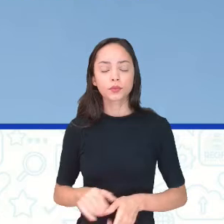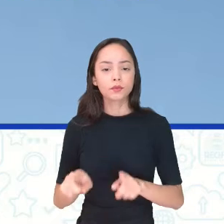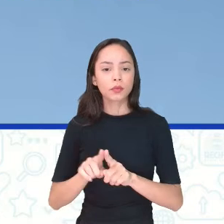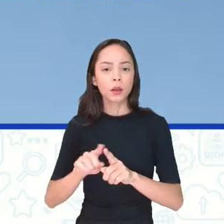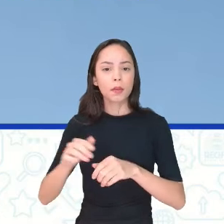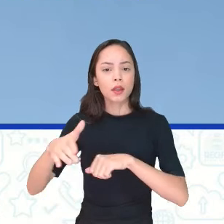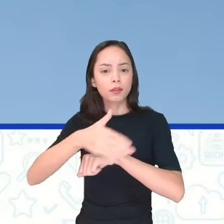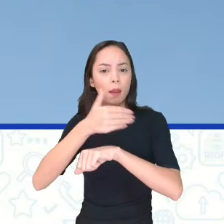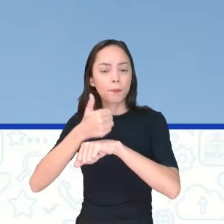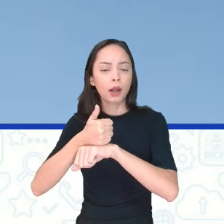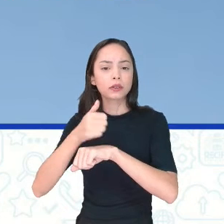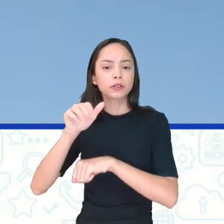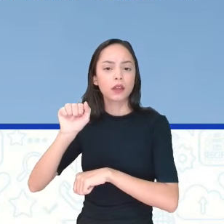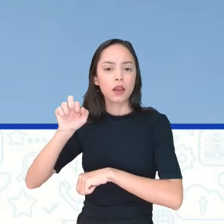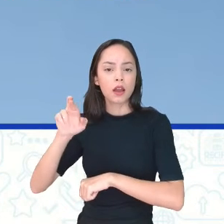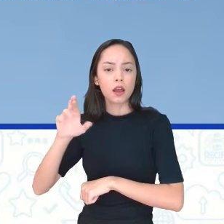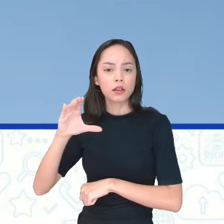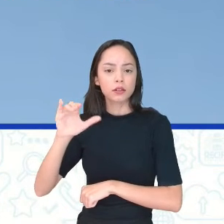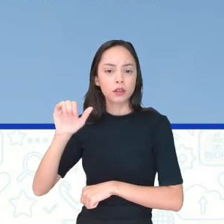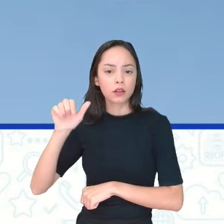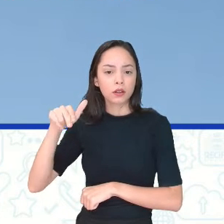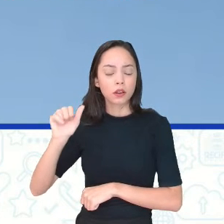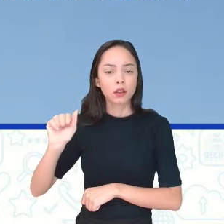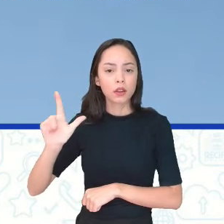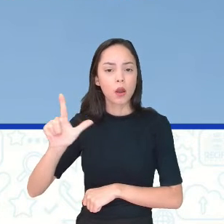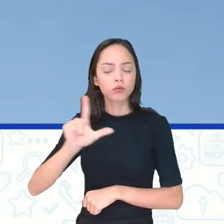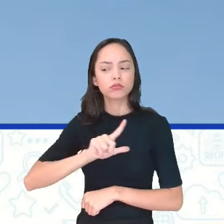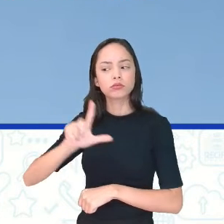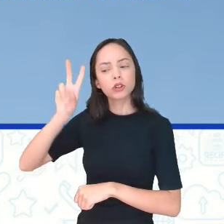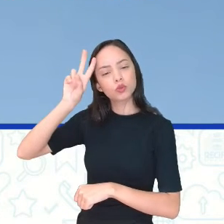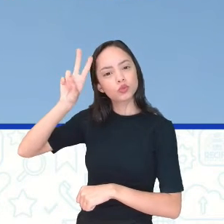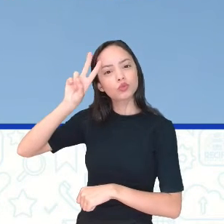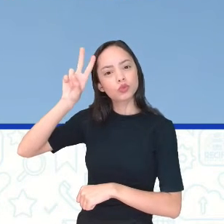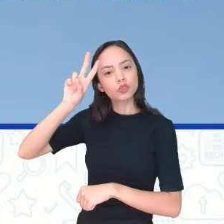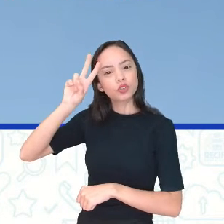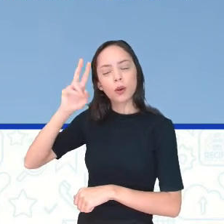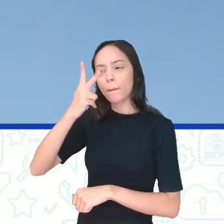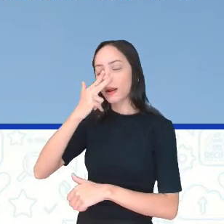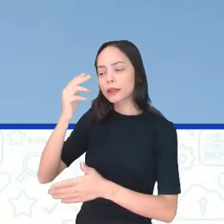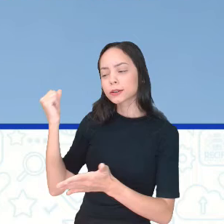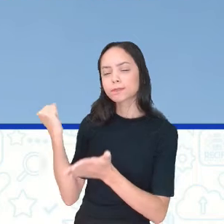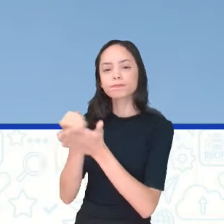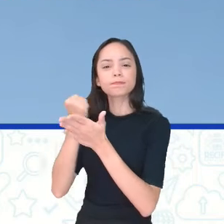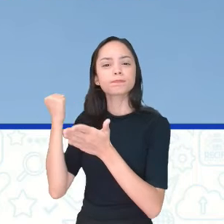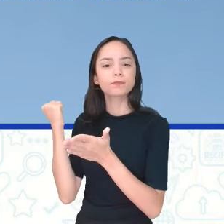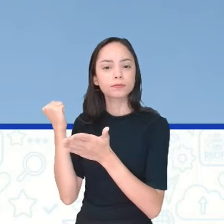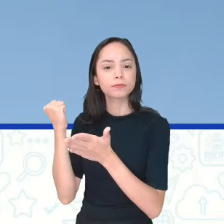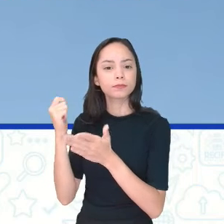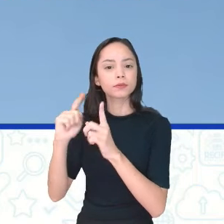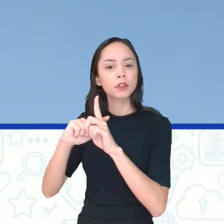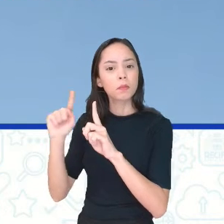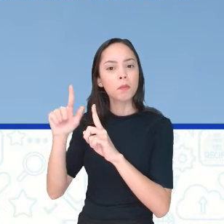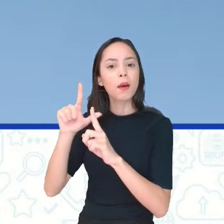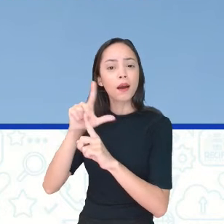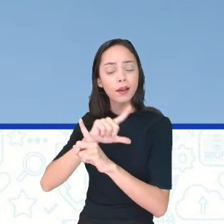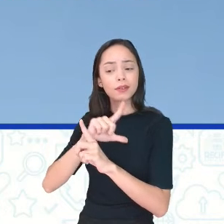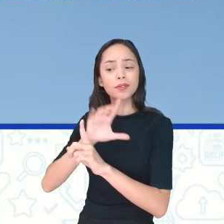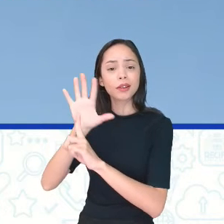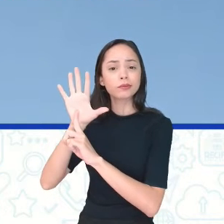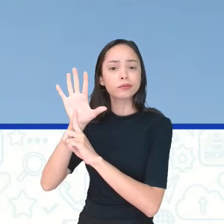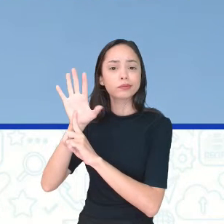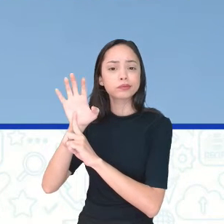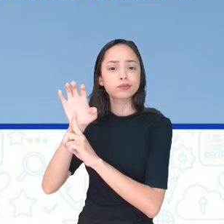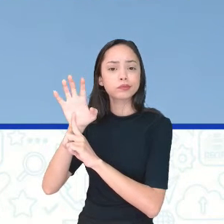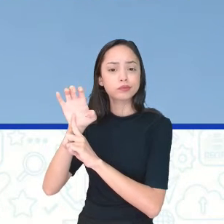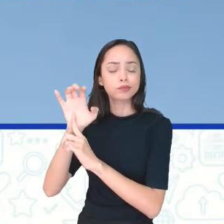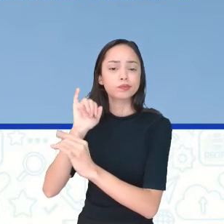Praça do Arsenal, nós temos ali toda aquela história, mas também temos um ponto de internet.